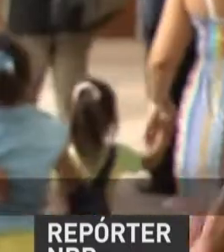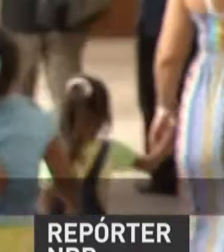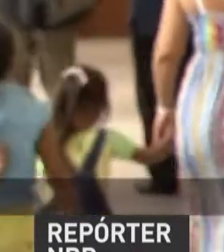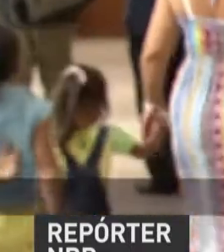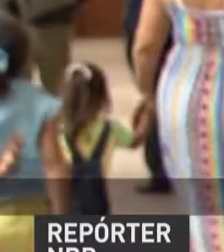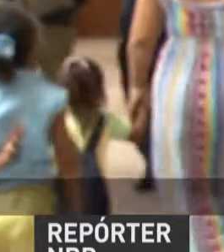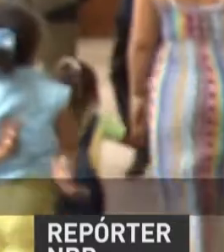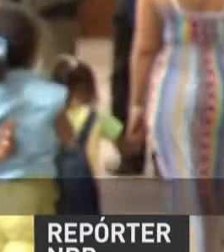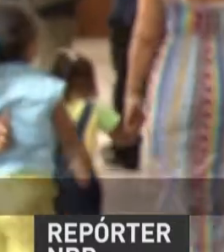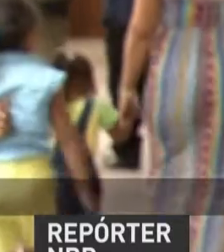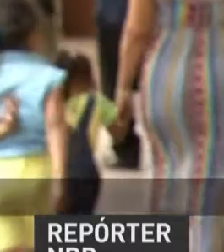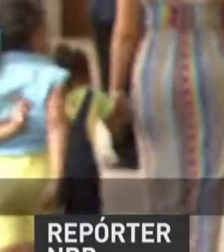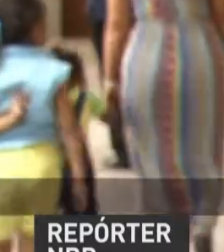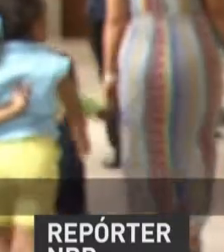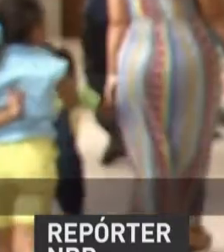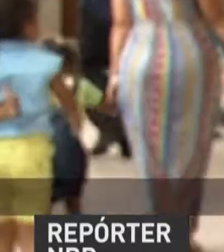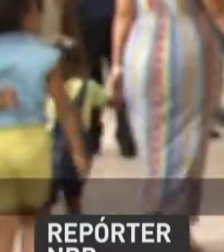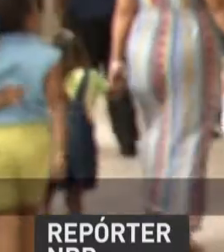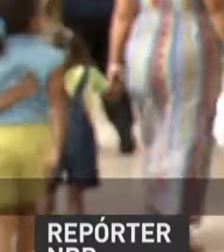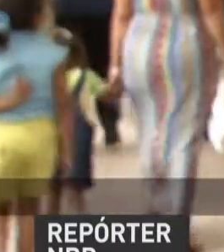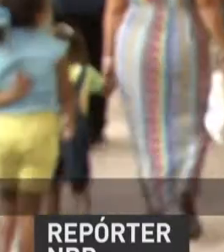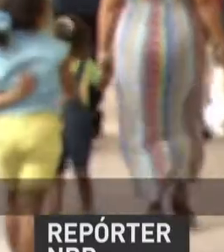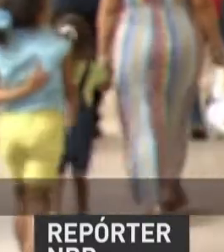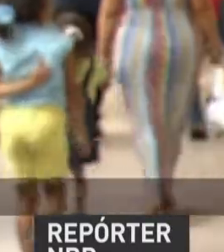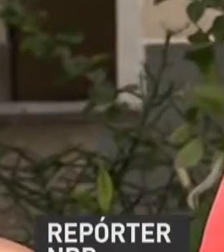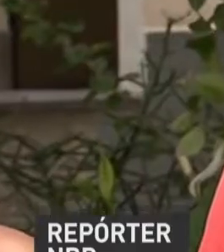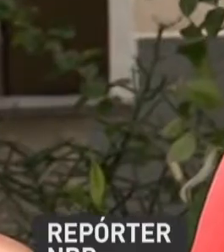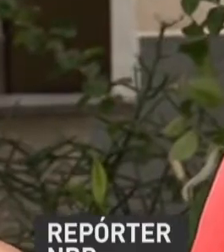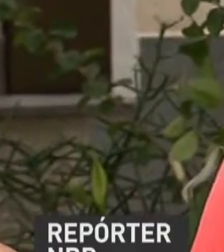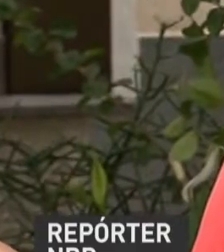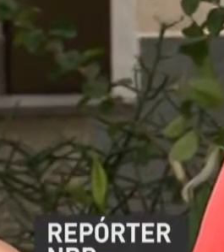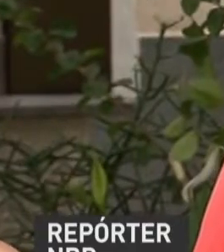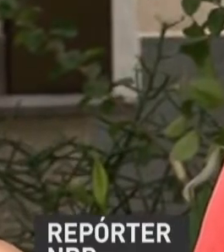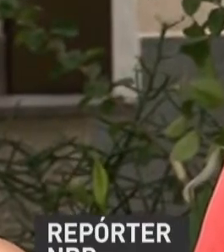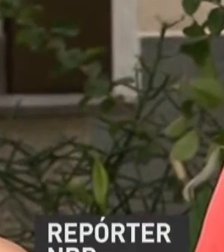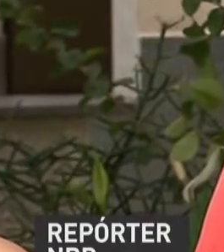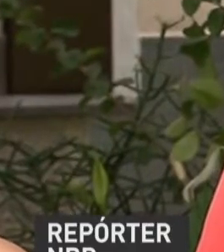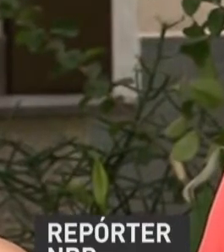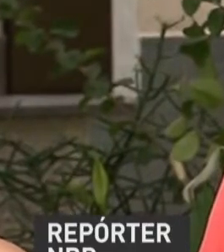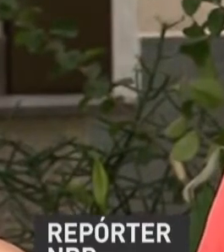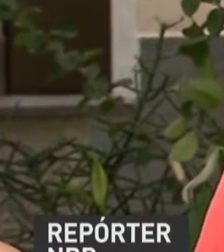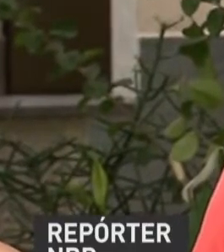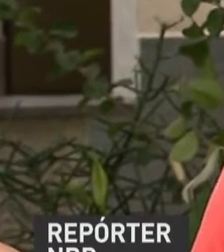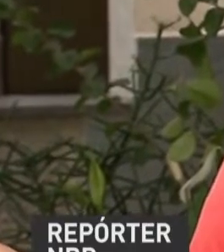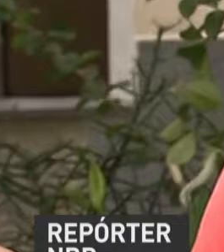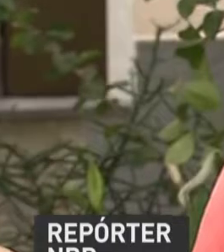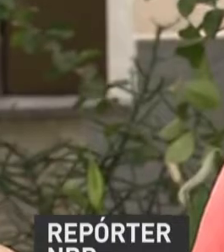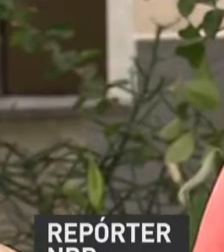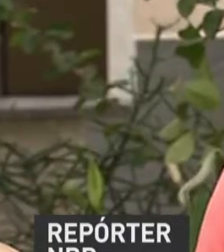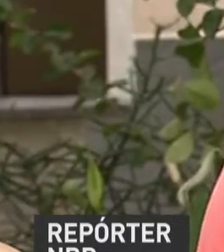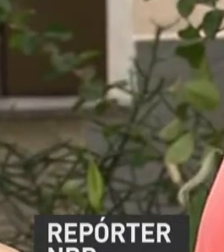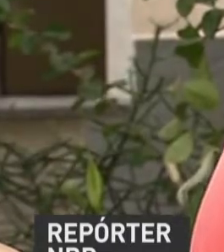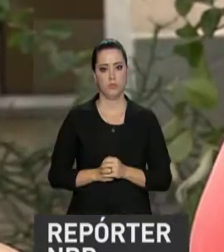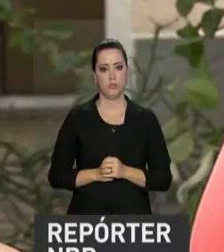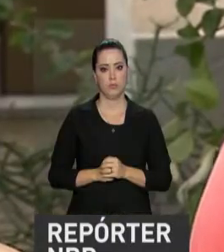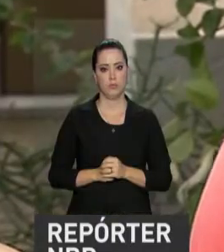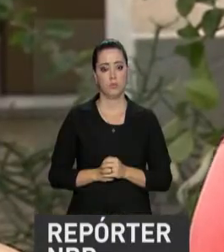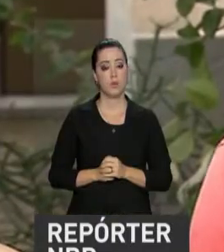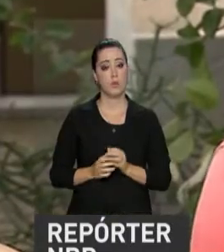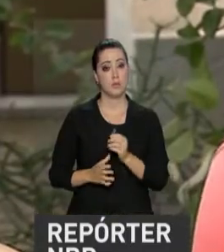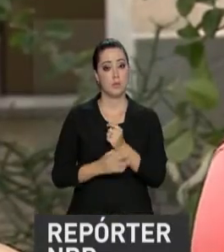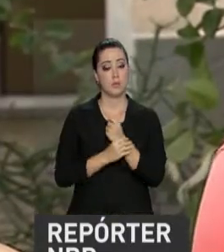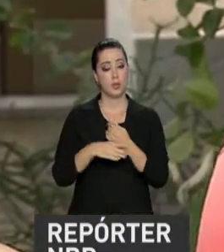continuar porque nós a sido fácil para ela e para o bebê o mais importante é a segurança de que a pequena